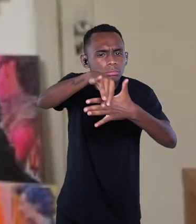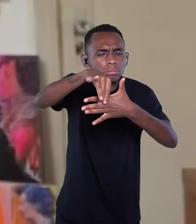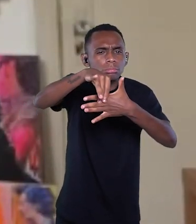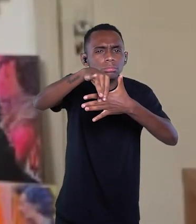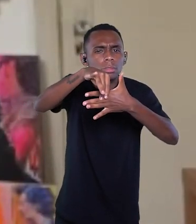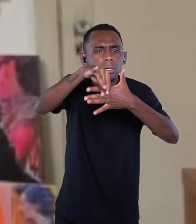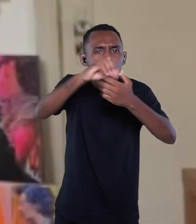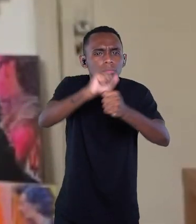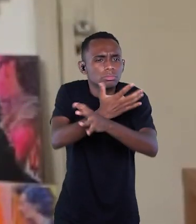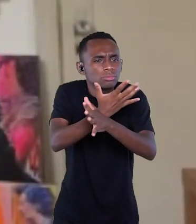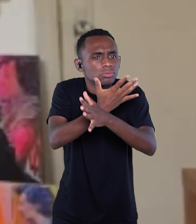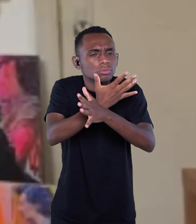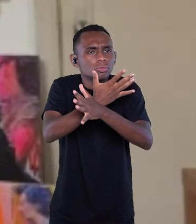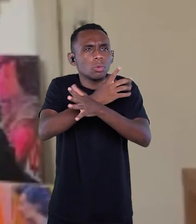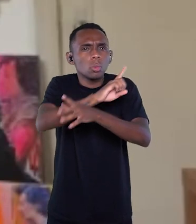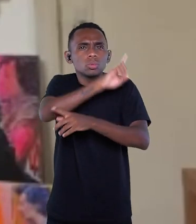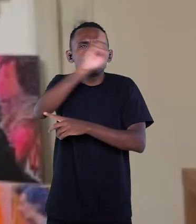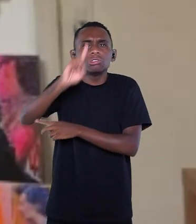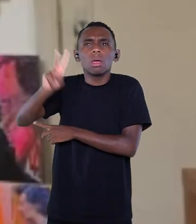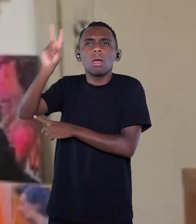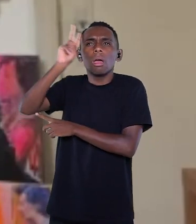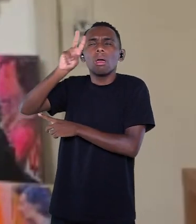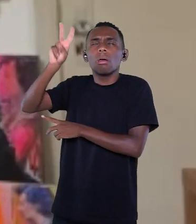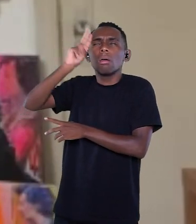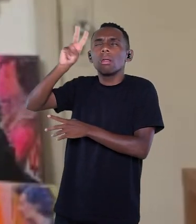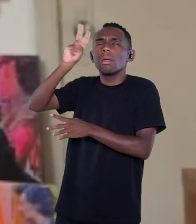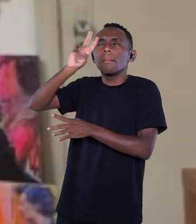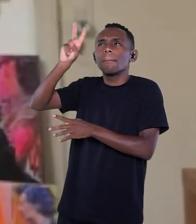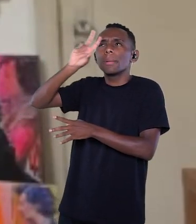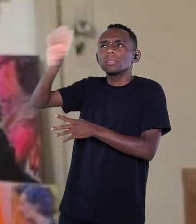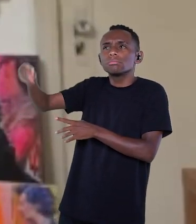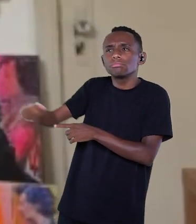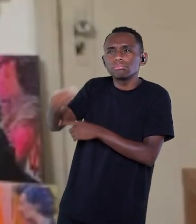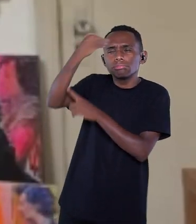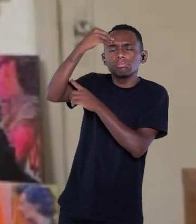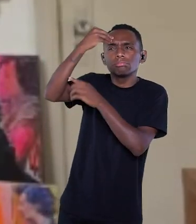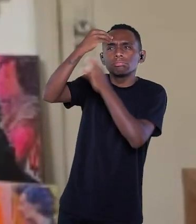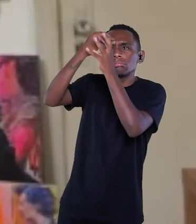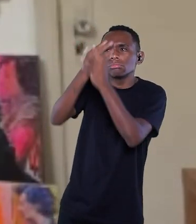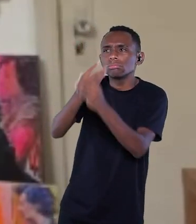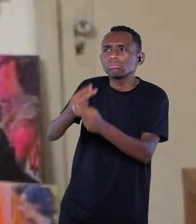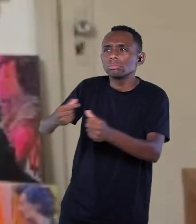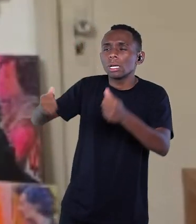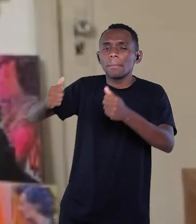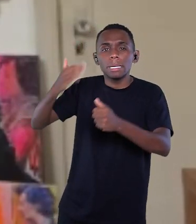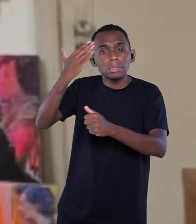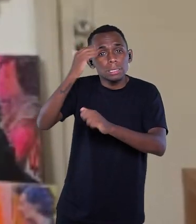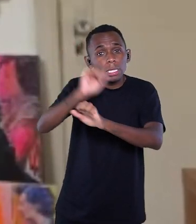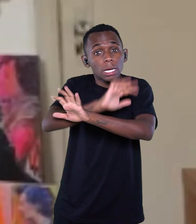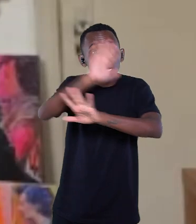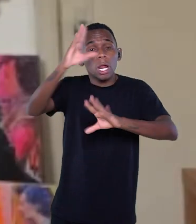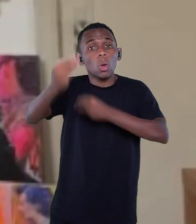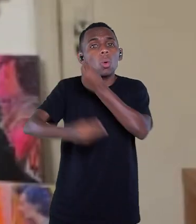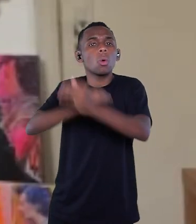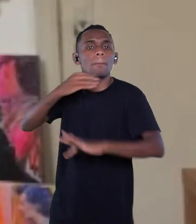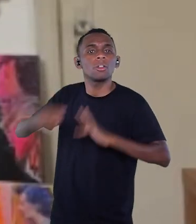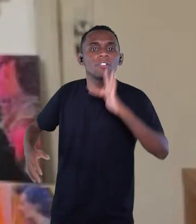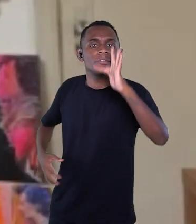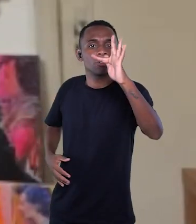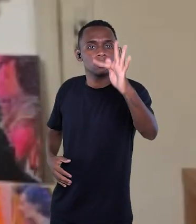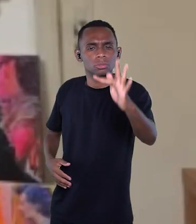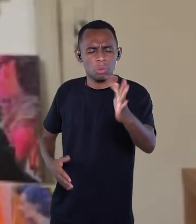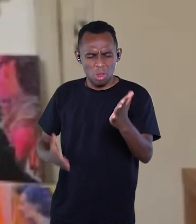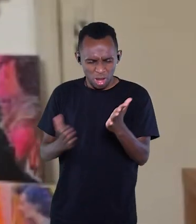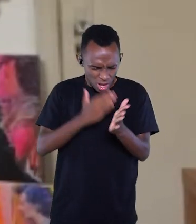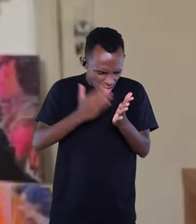secar os momentos e as datas, parar as memórias acumuladas, desfazendo as manchas, para compreender o contorno em uma luz nova.